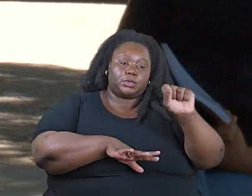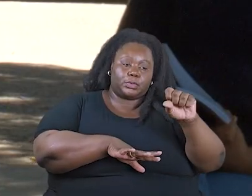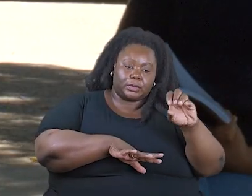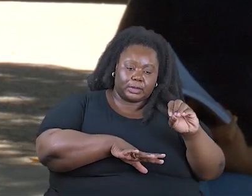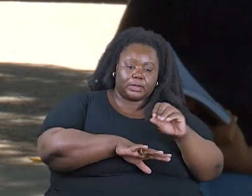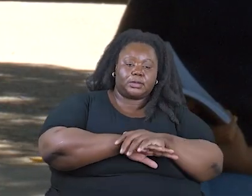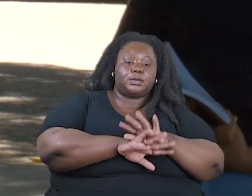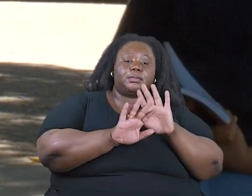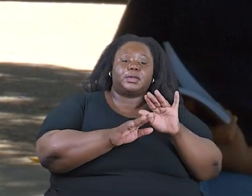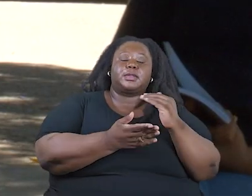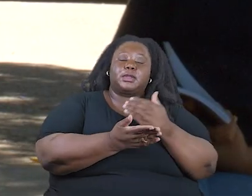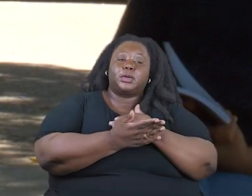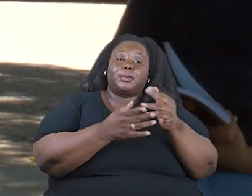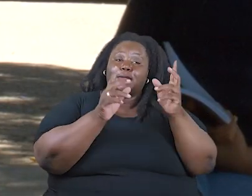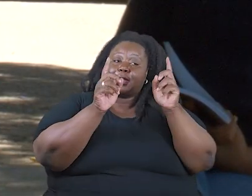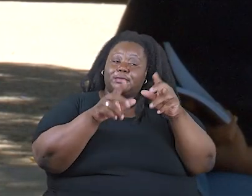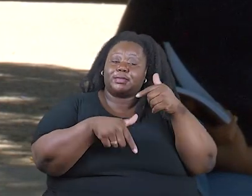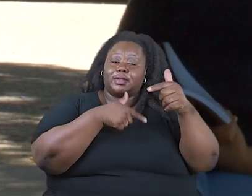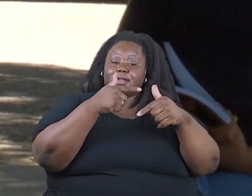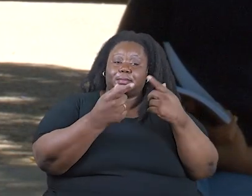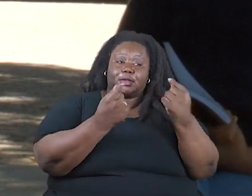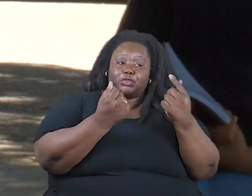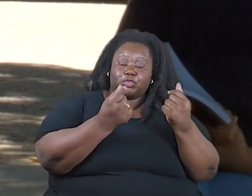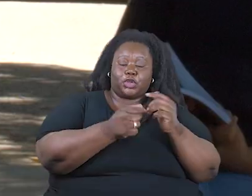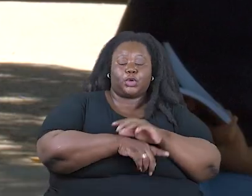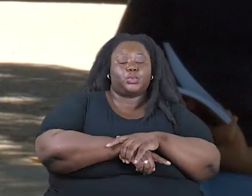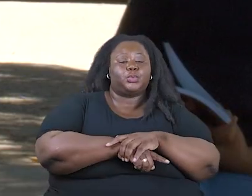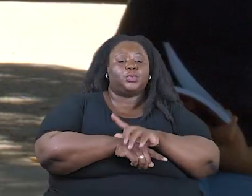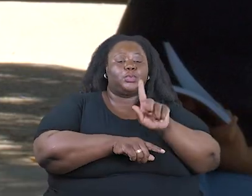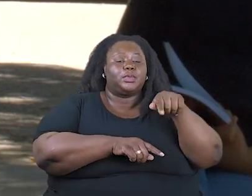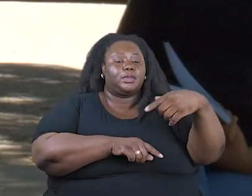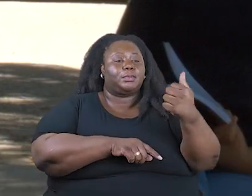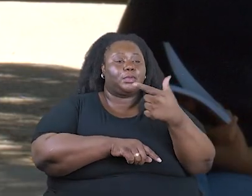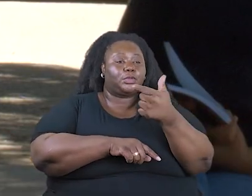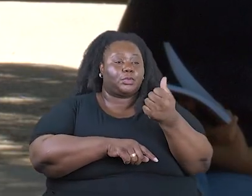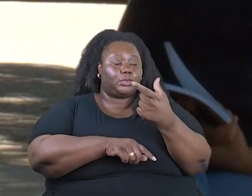1980, mas ele começa a vender trabalho e ganhar dinheiro depois de 2015.